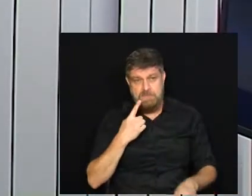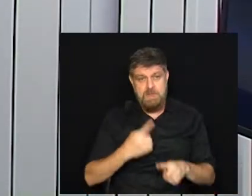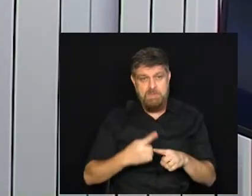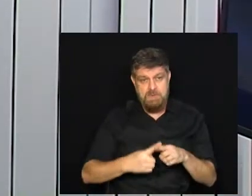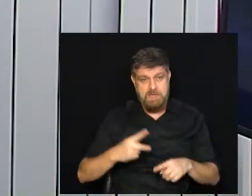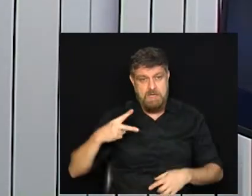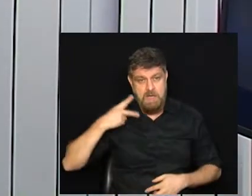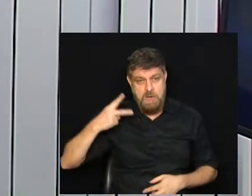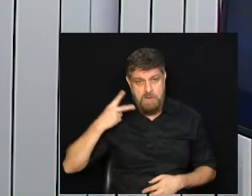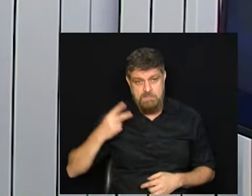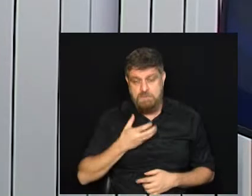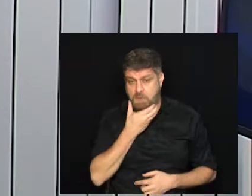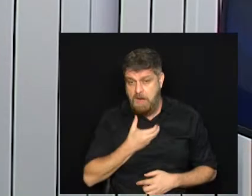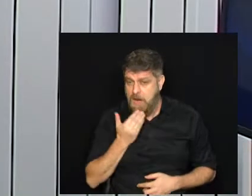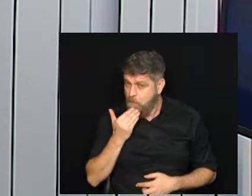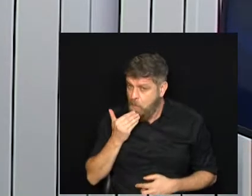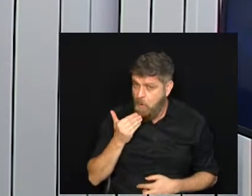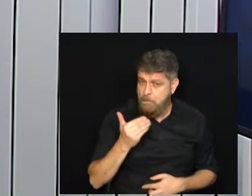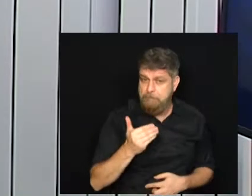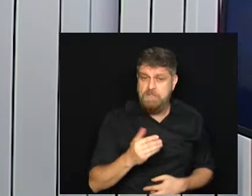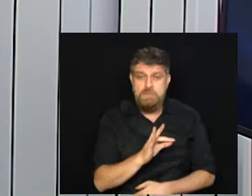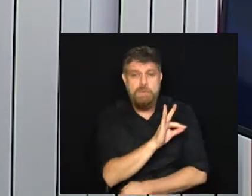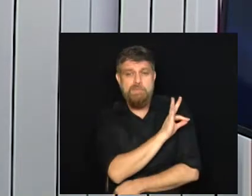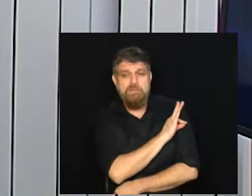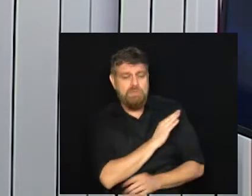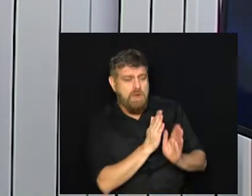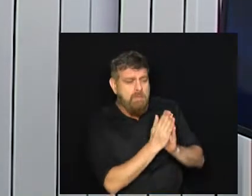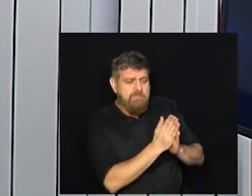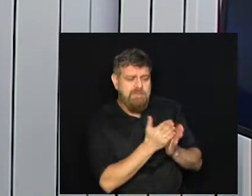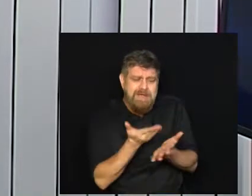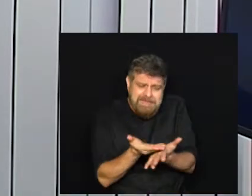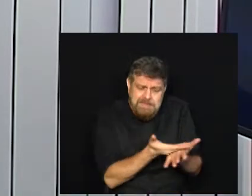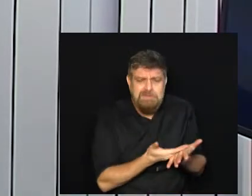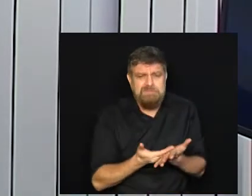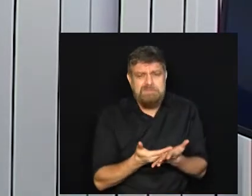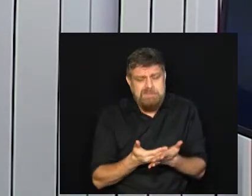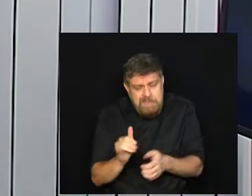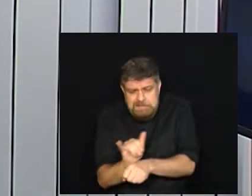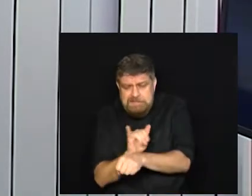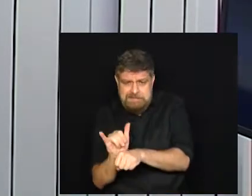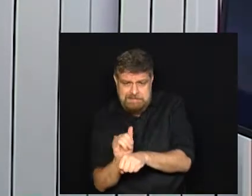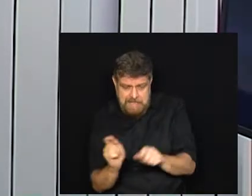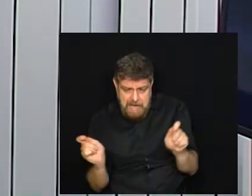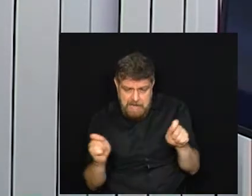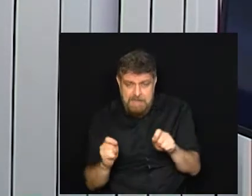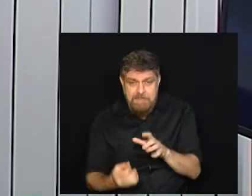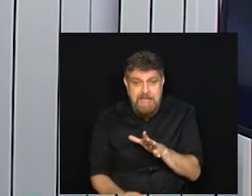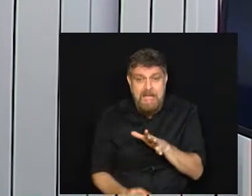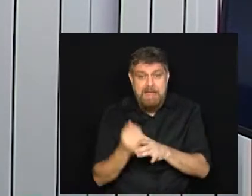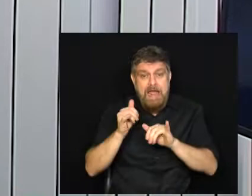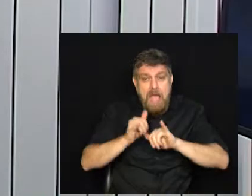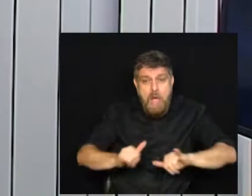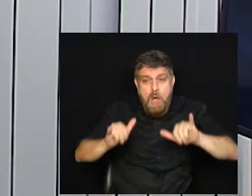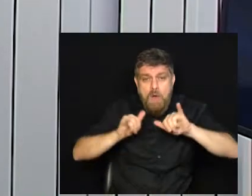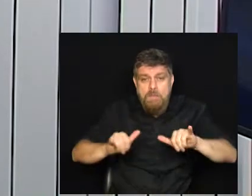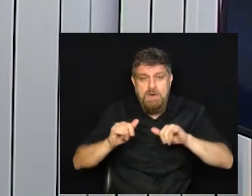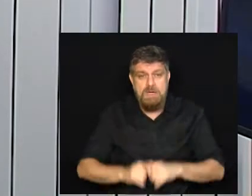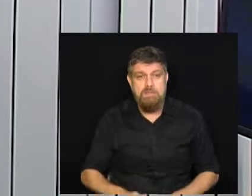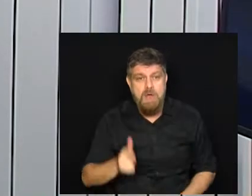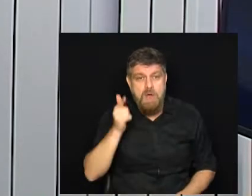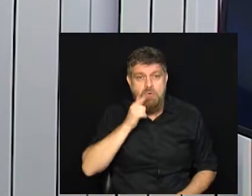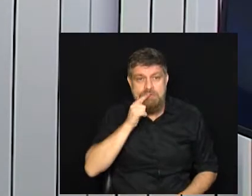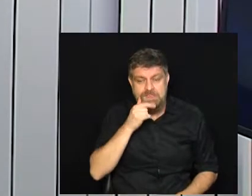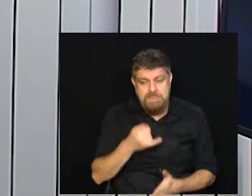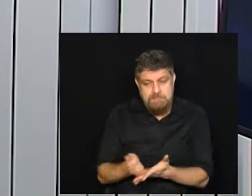vereador Carmo Luiz pediu que a Prefeitura estude a possibilidade de lançar o programa de regularização